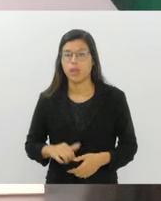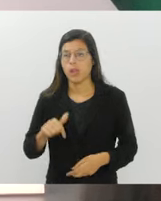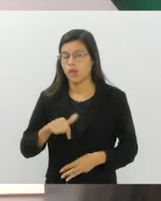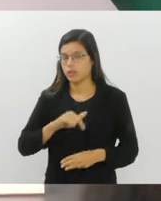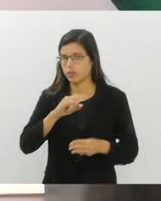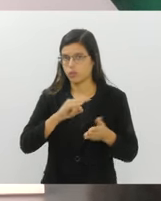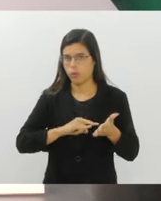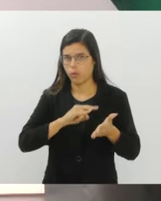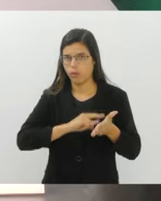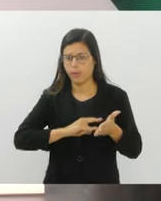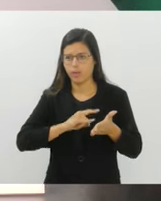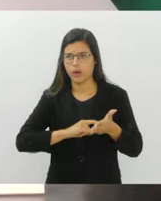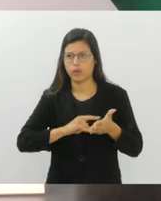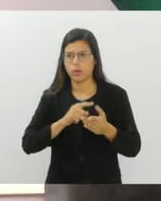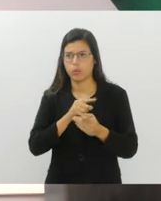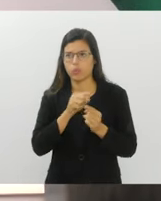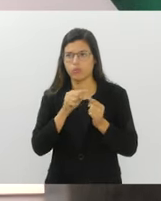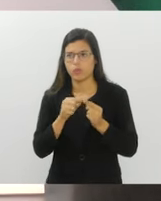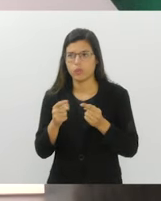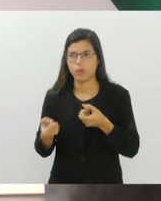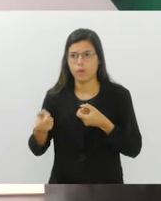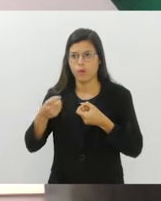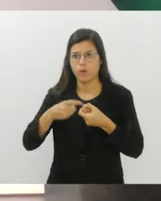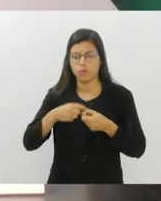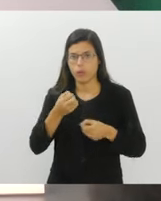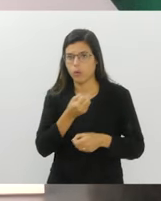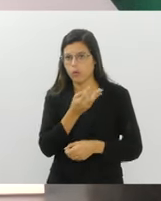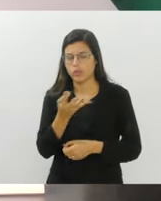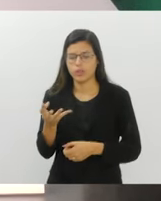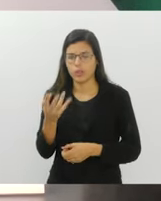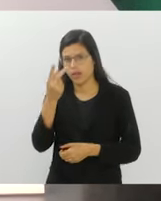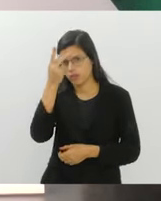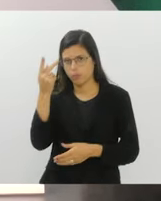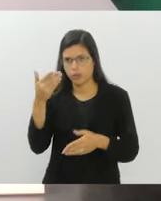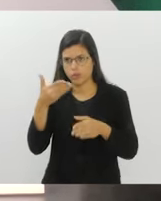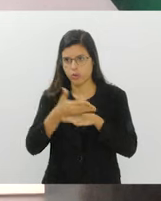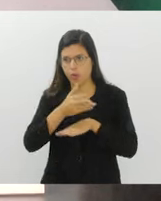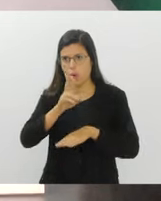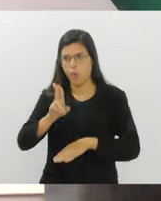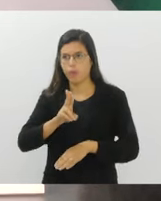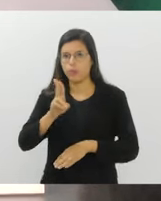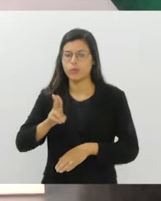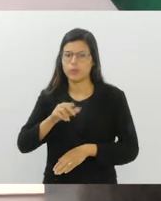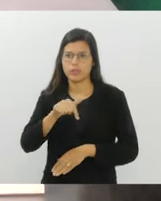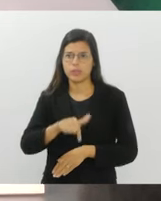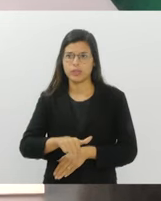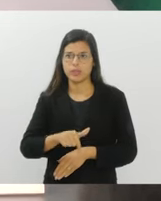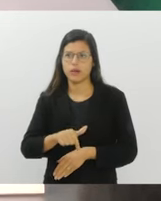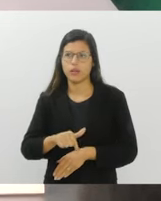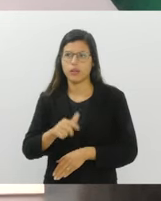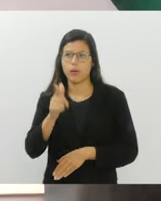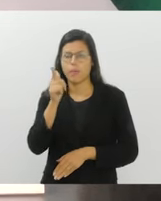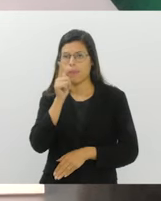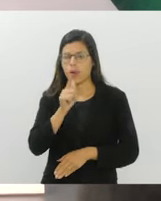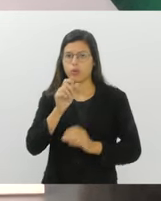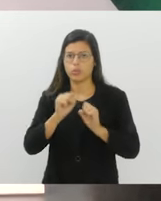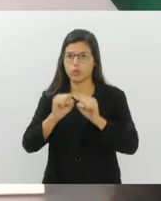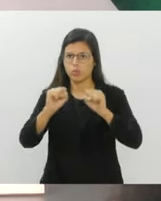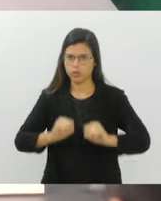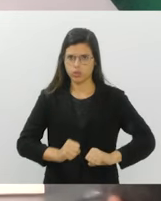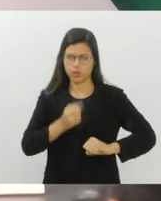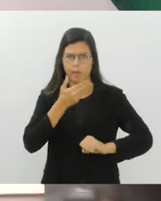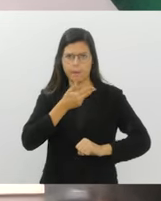documento é a retomada ao número de passageiros para o sistema ficar acima do break-even. E aqui a